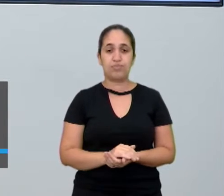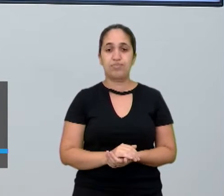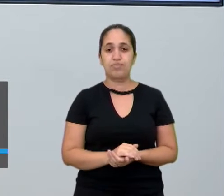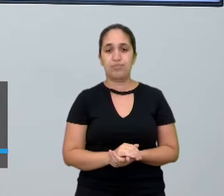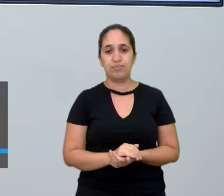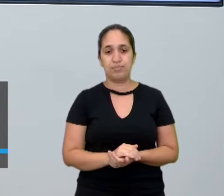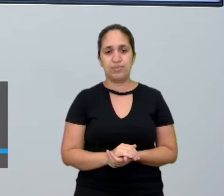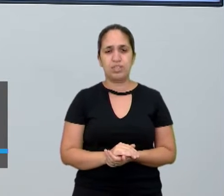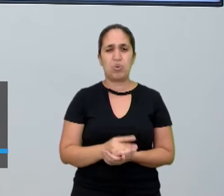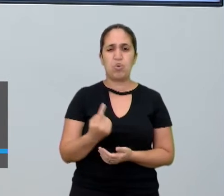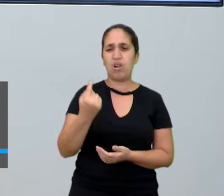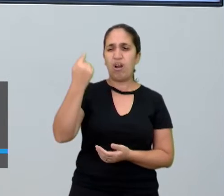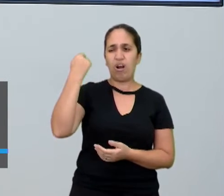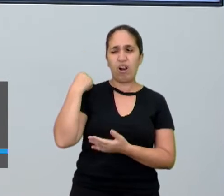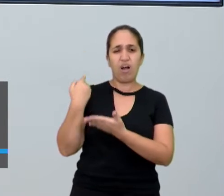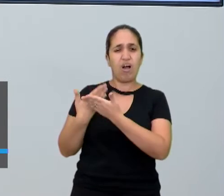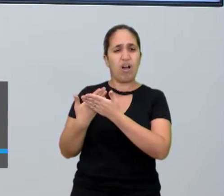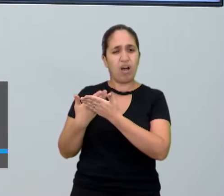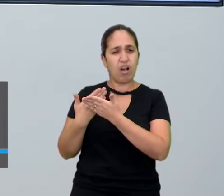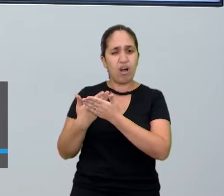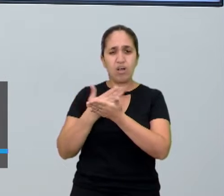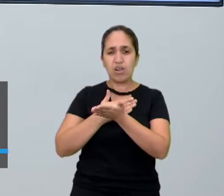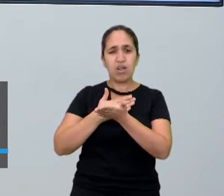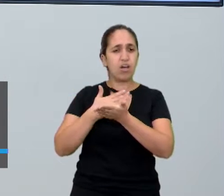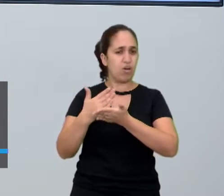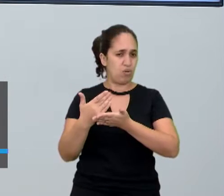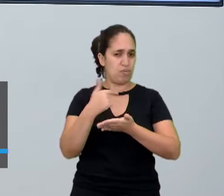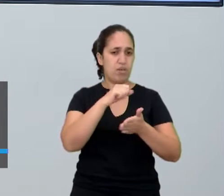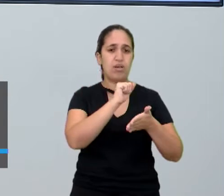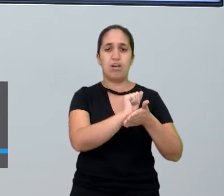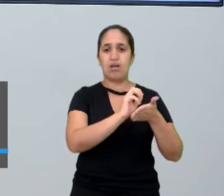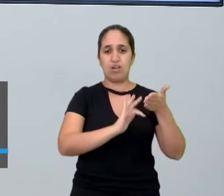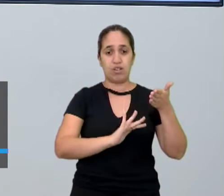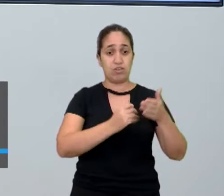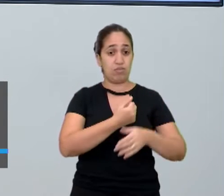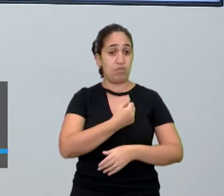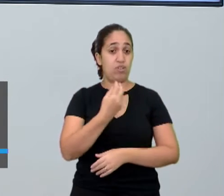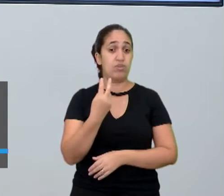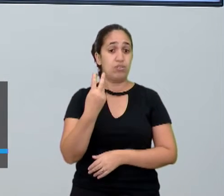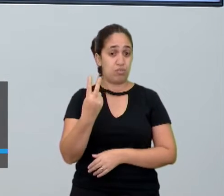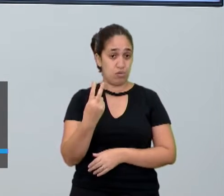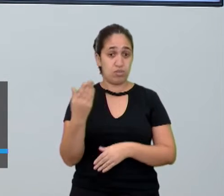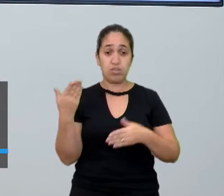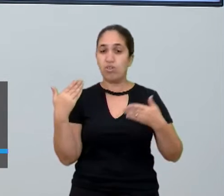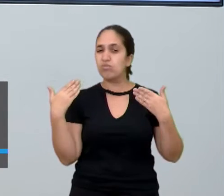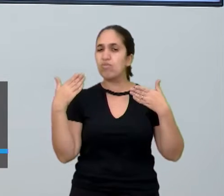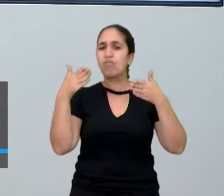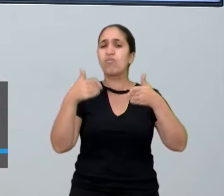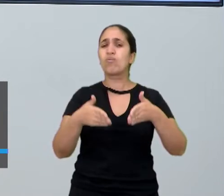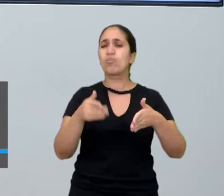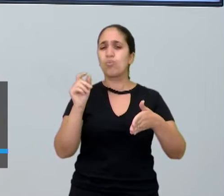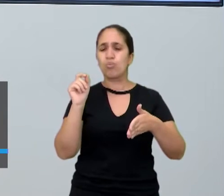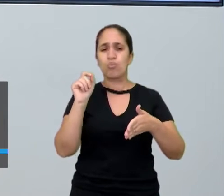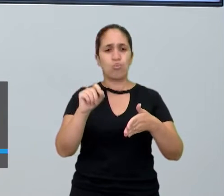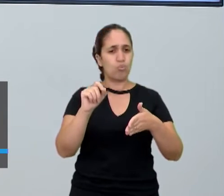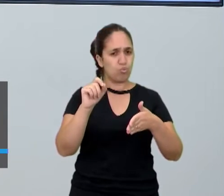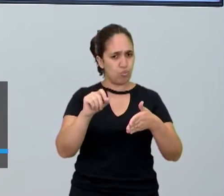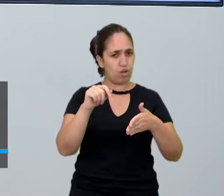nossas primeiras aulas dentro, então, da nossa atividade. E aí, hoje, a gente vai focar um pouquinho